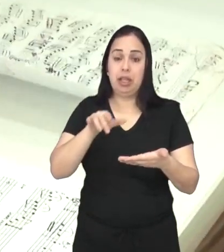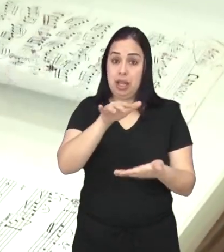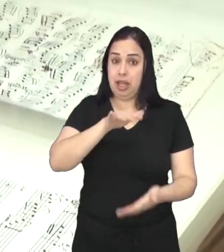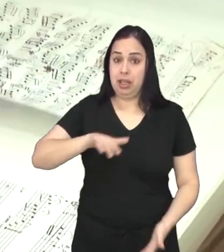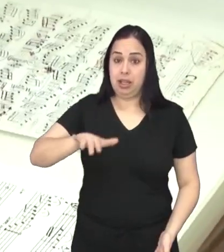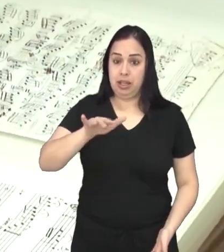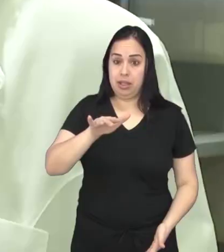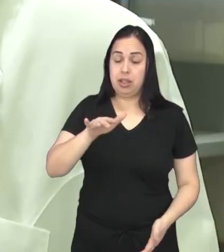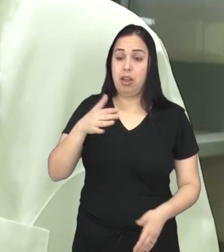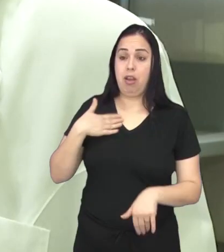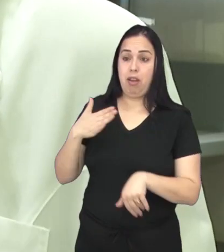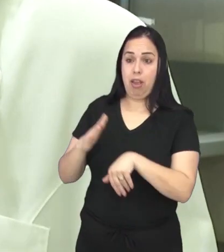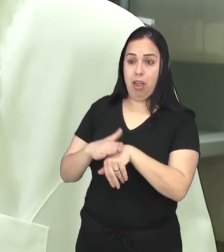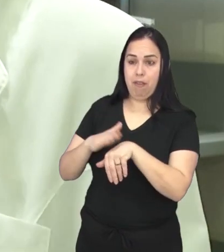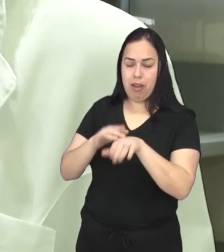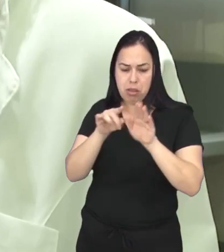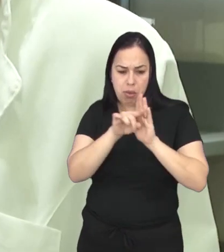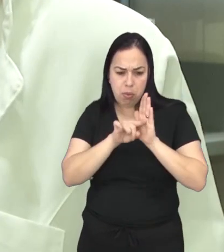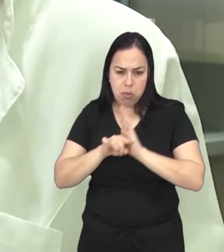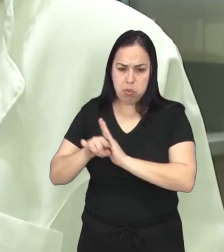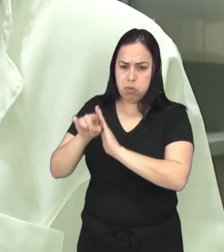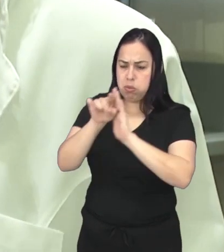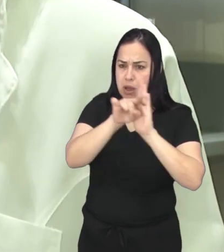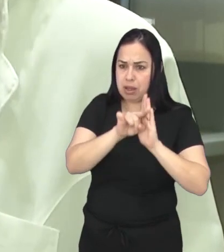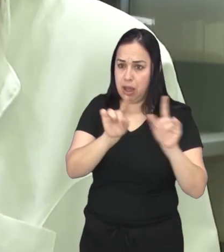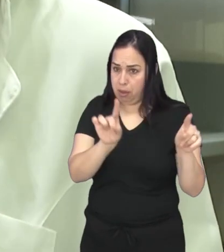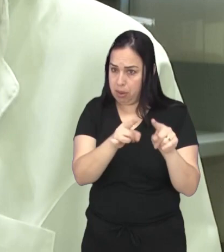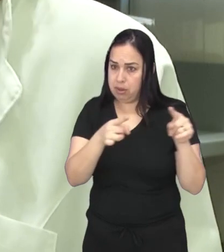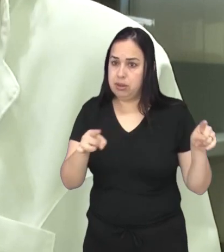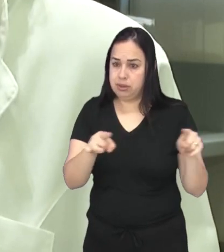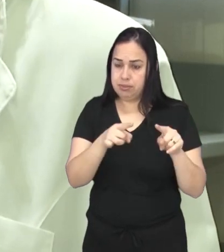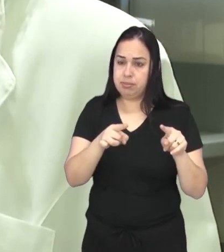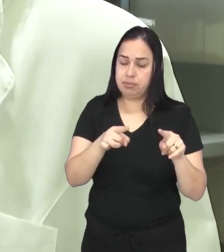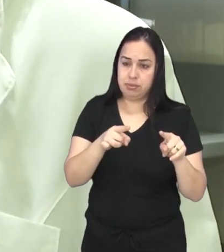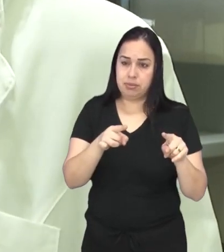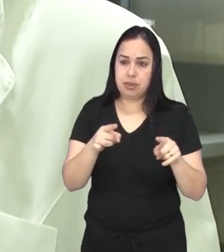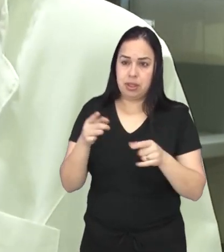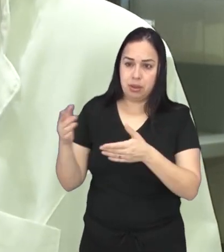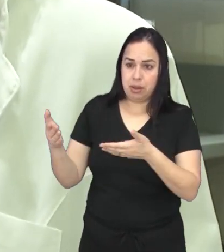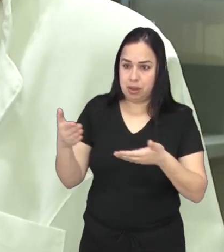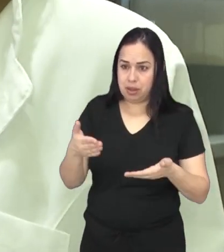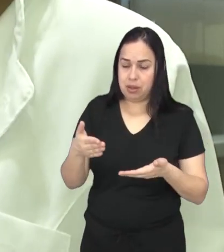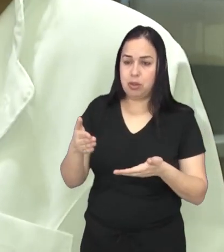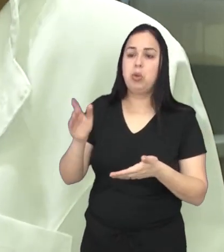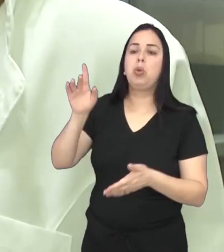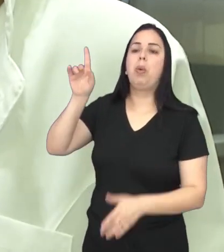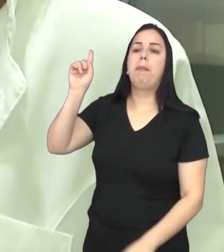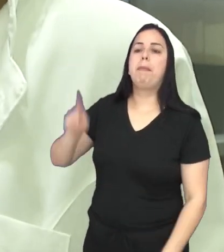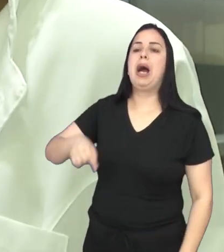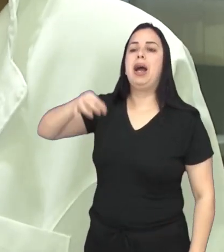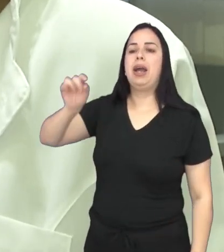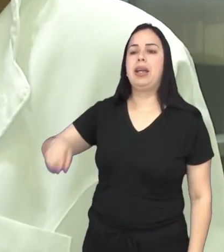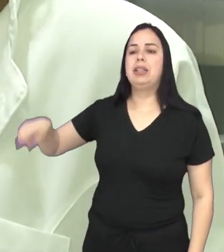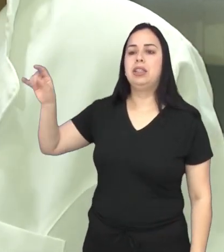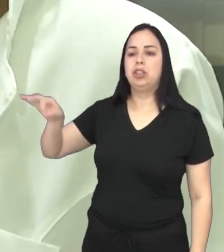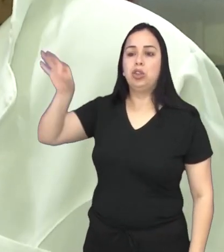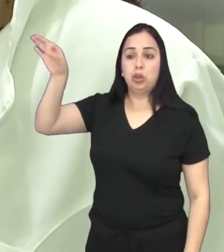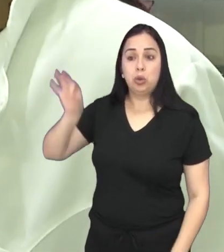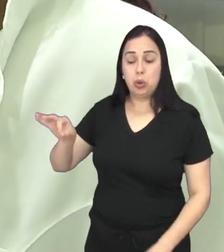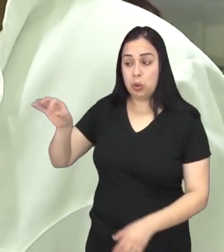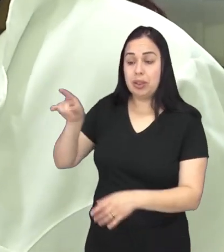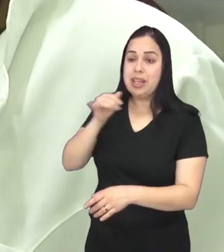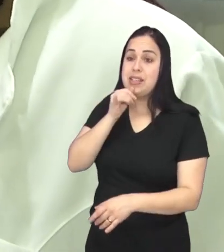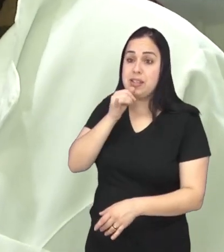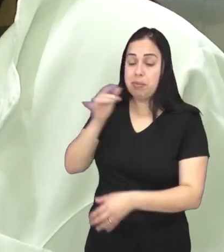aqui no CDM eu desenvolvo o trabalho de triagem musicográfica e não musicográfica. Então, o material do Maestro Cunha, né, que chegou pra gente, ele